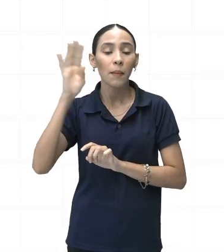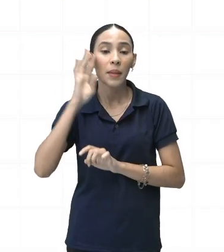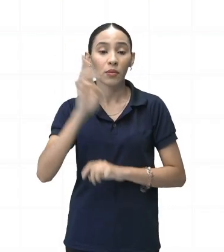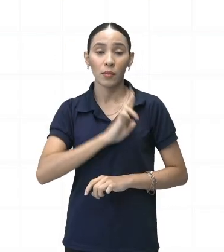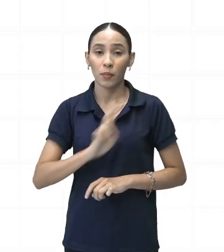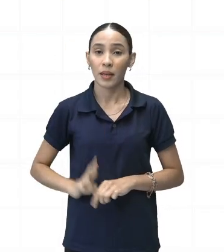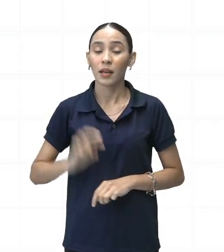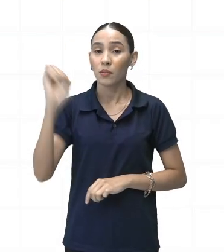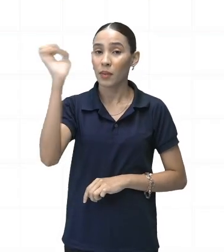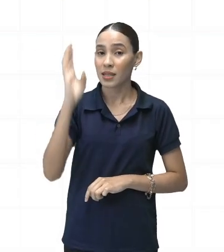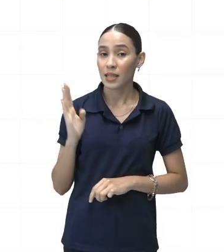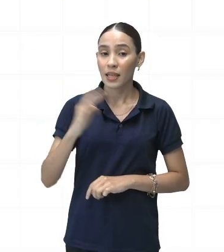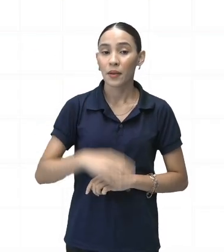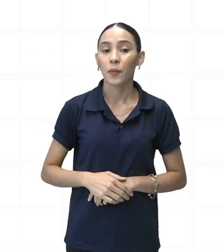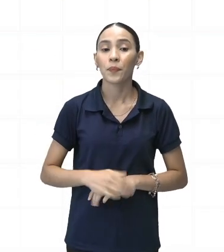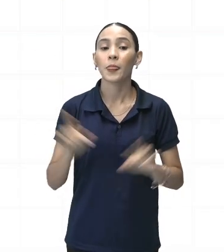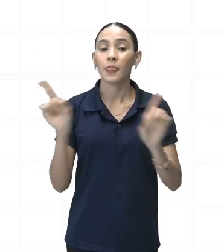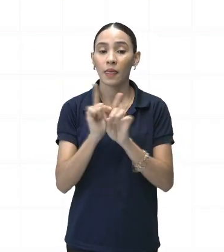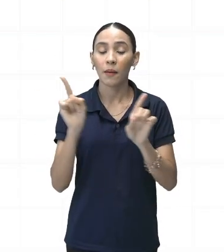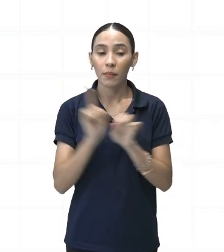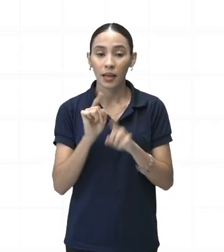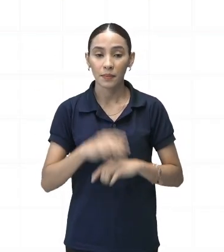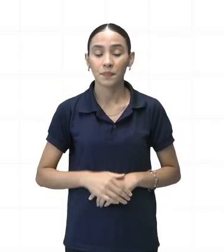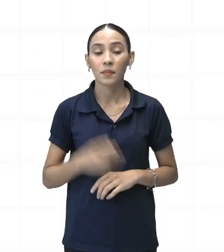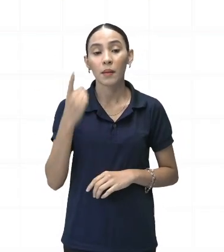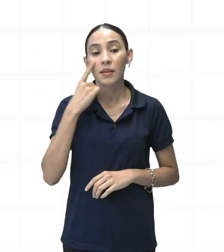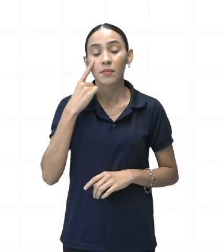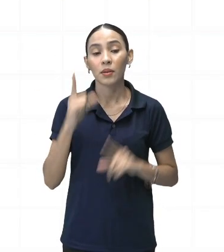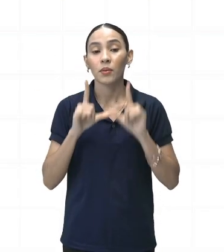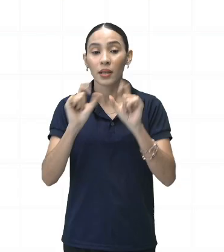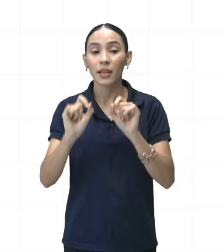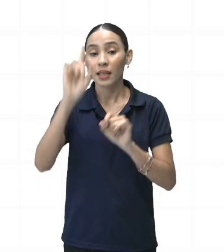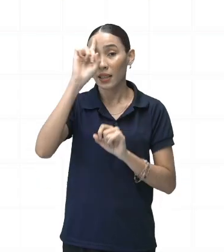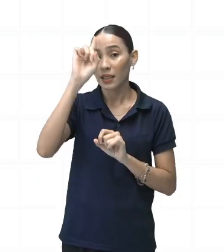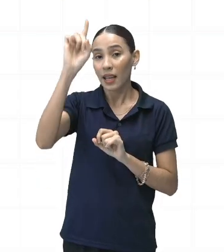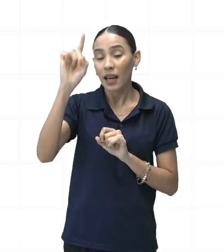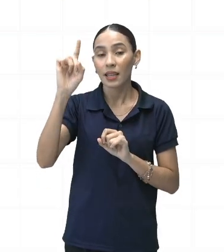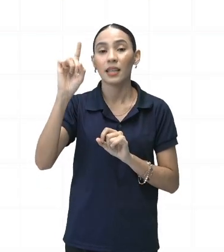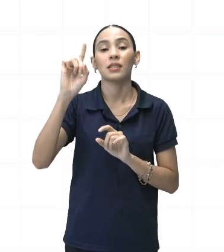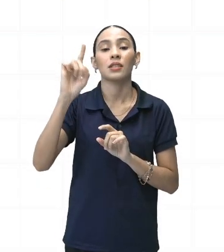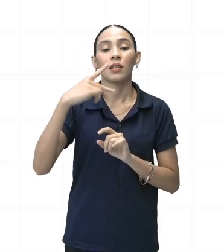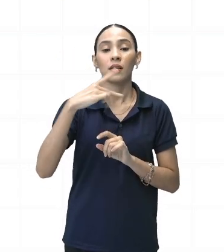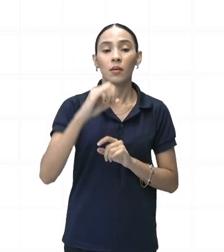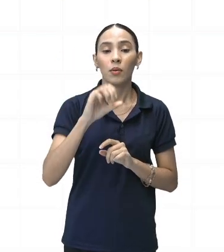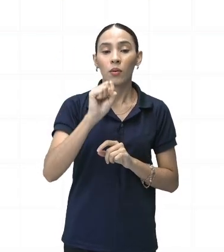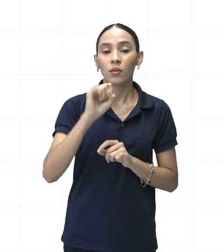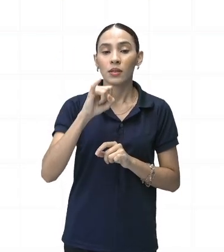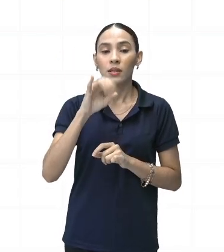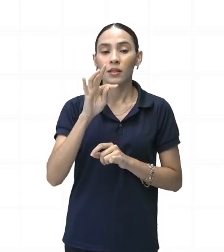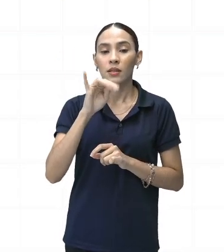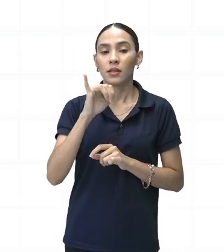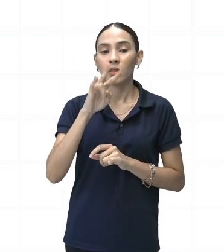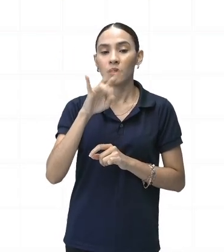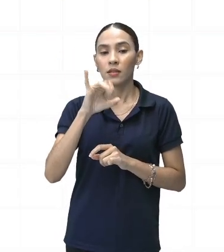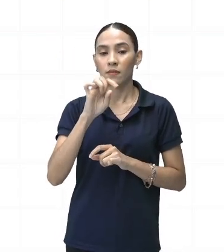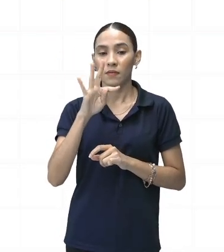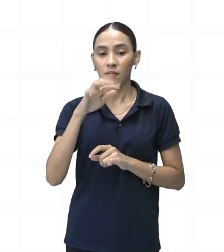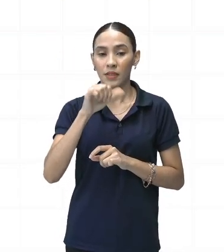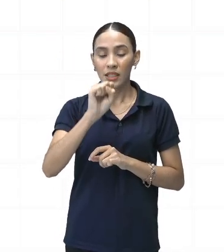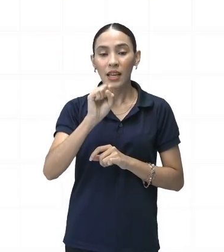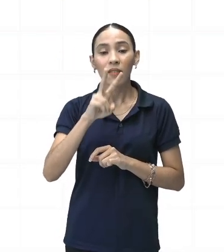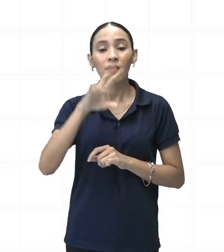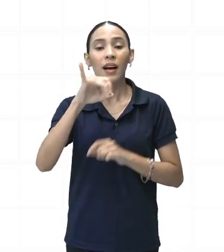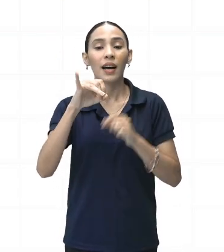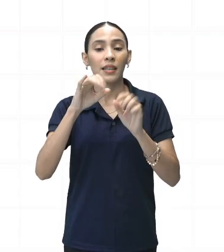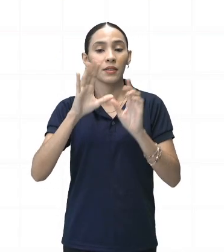republicanos brasileiros. Além disso, vamos observar também as ideias positivistas, que vai enfatizar